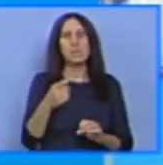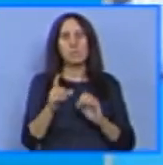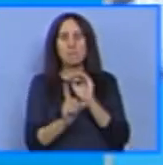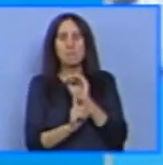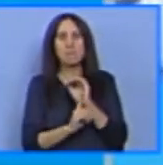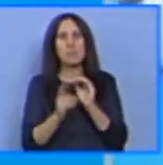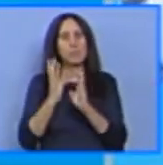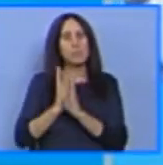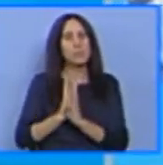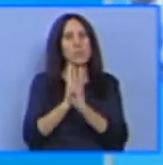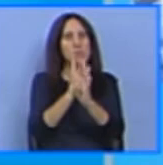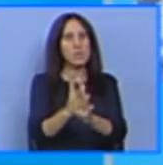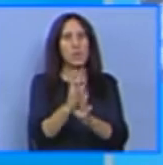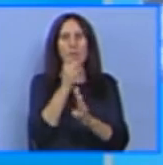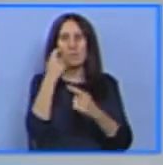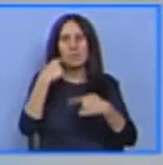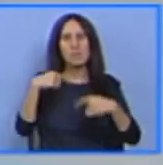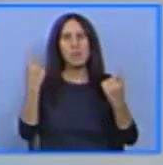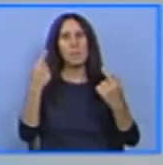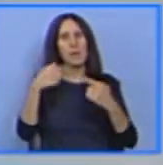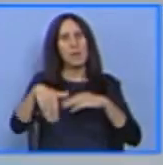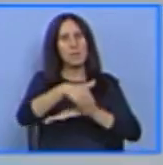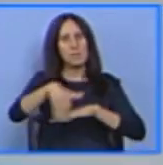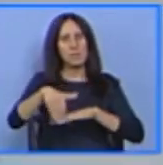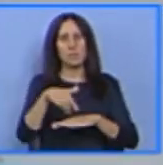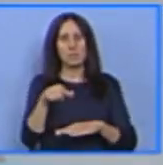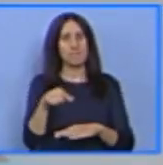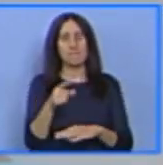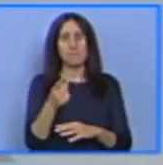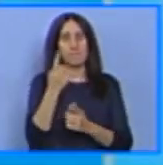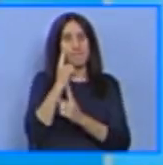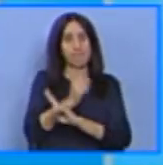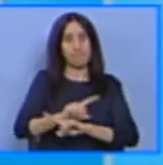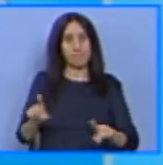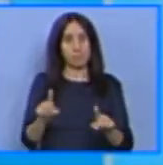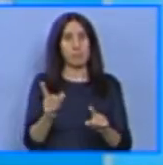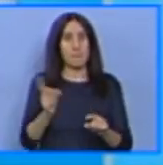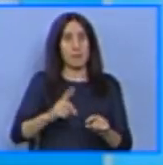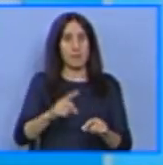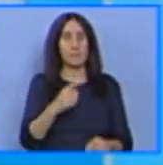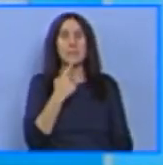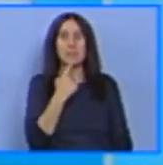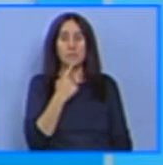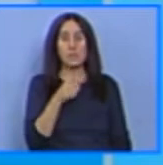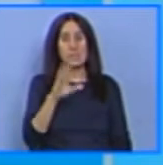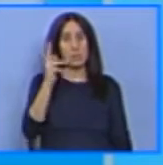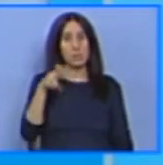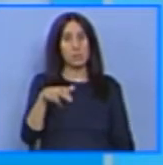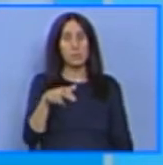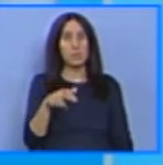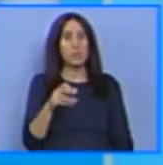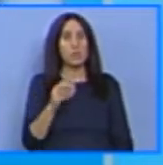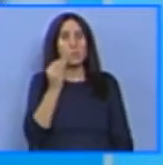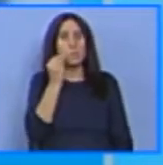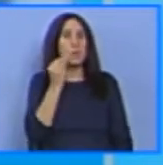todo aquele tipo de manifestações um pouco mais públicas eram altamente condicionadas. Isso também significa que um acontecimento como este era quase